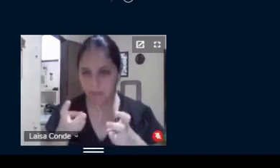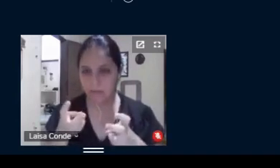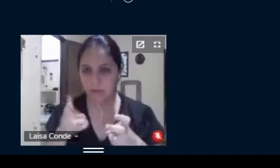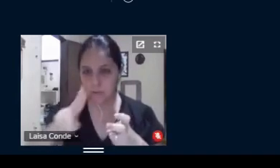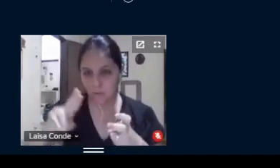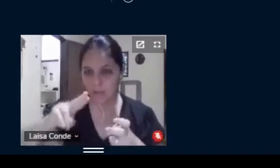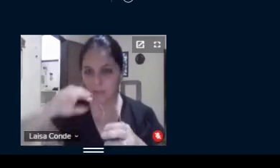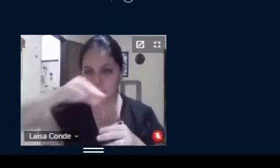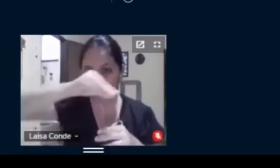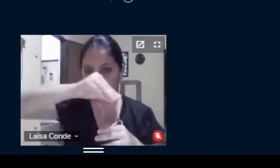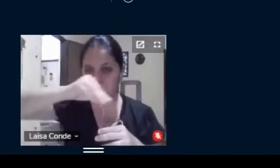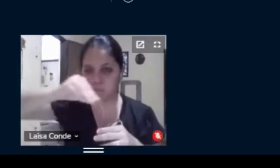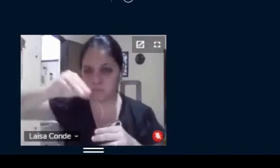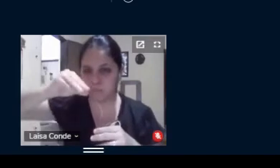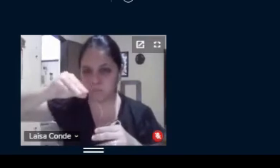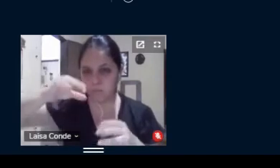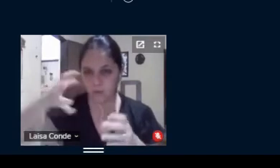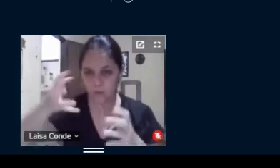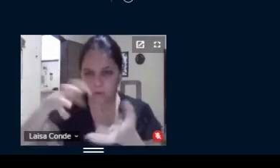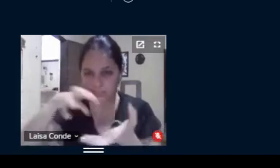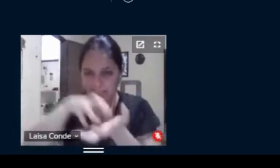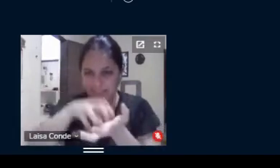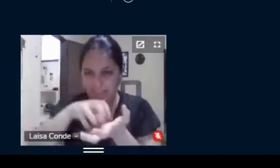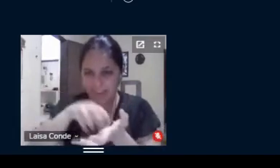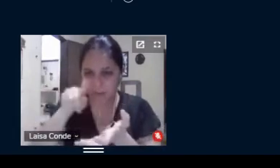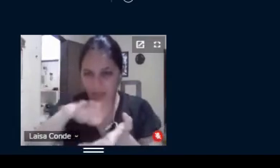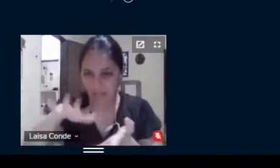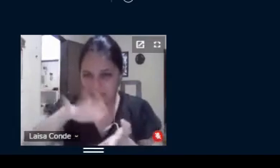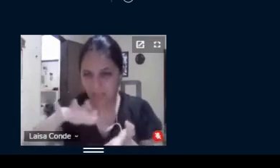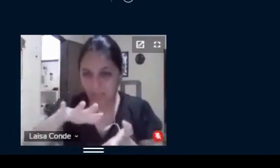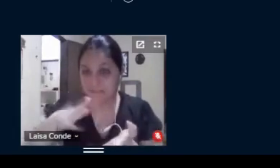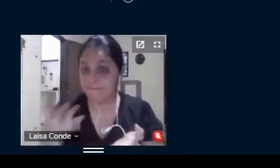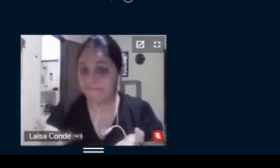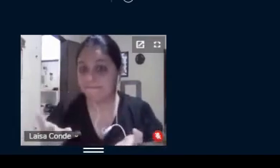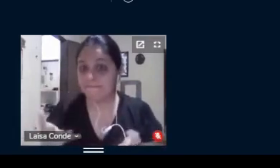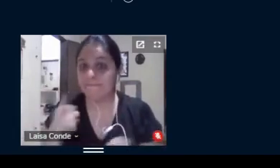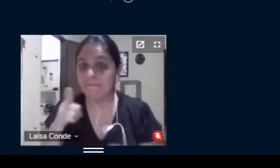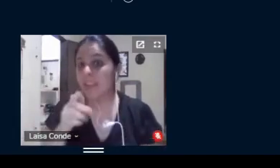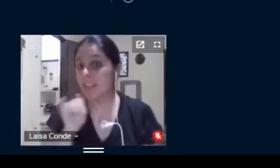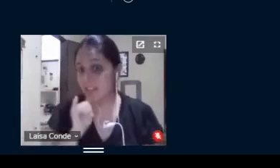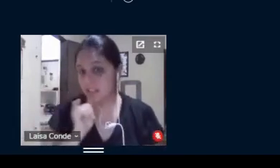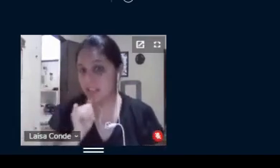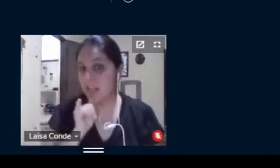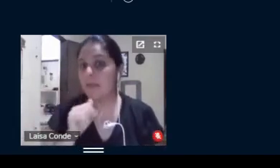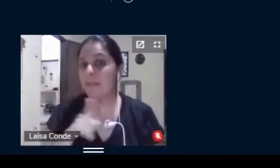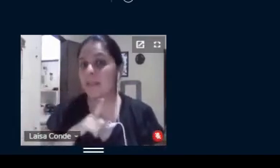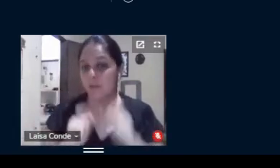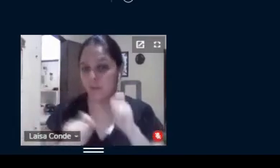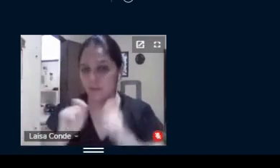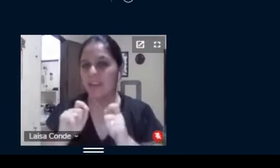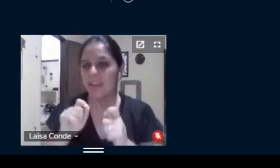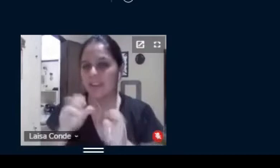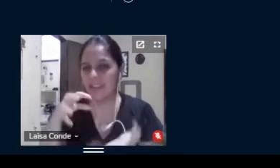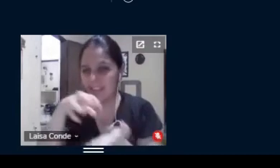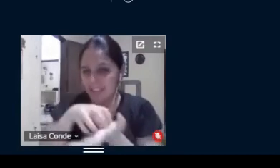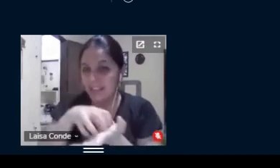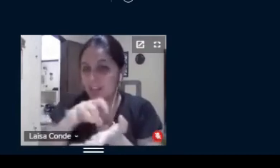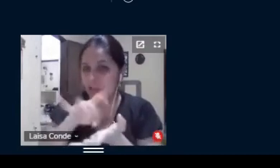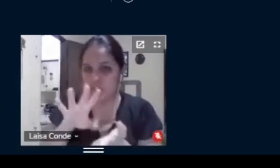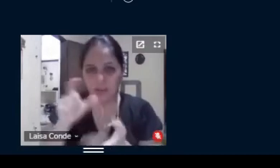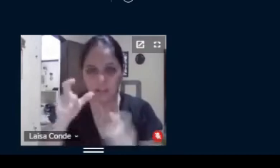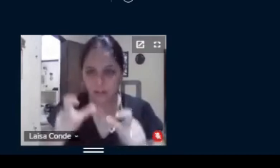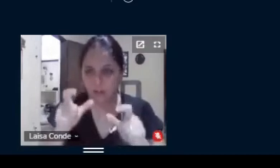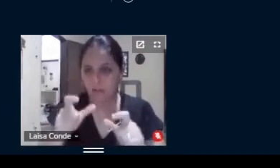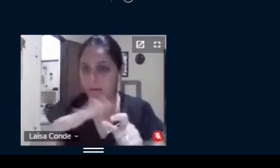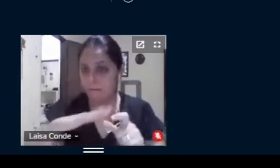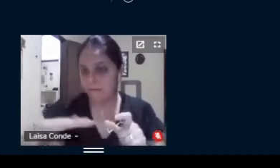aqui? Concentrado aqui. Então, neste caso, a gente vai ter uma concentração só nessa região.